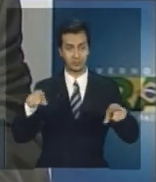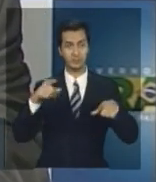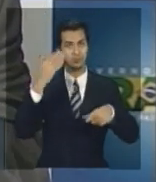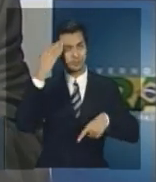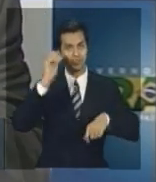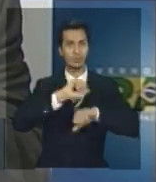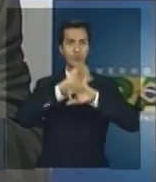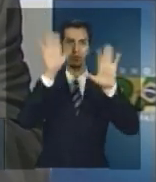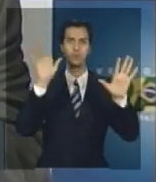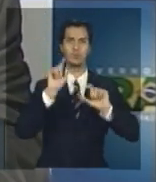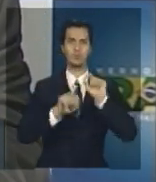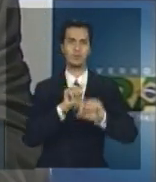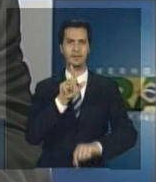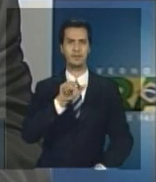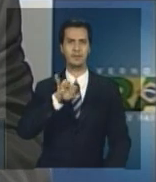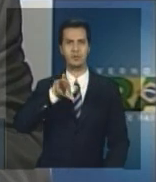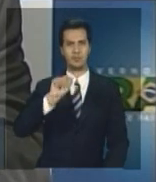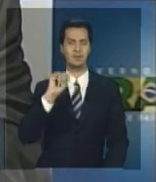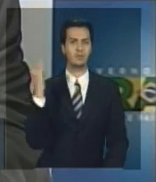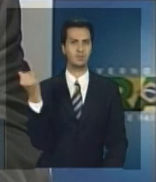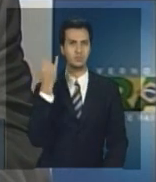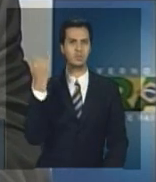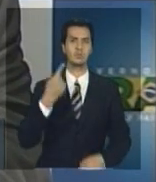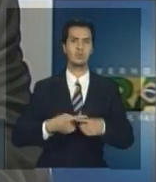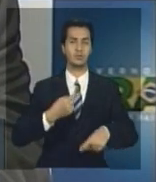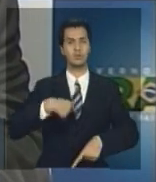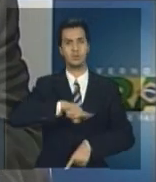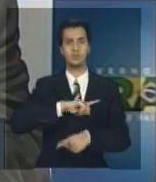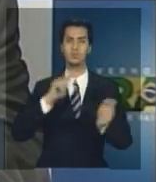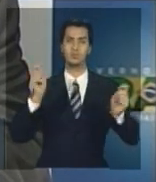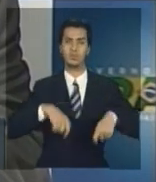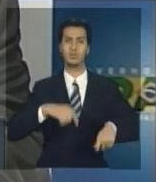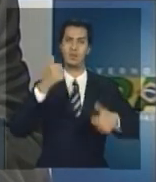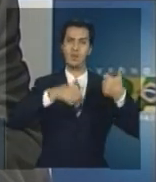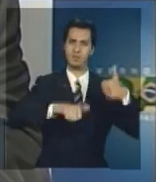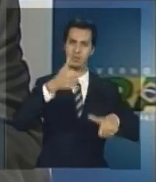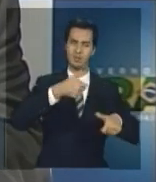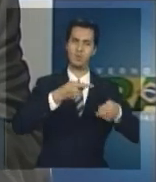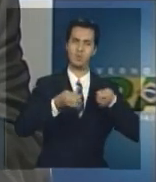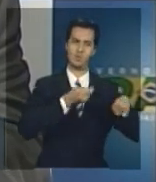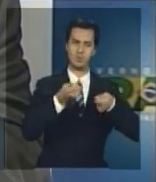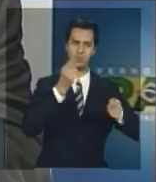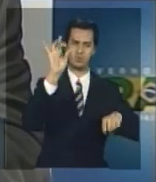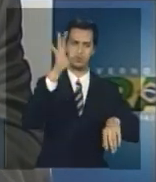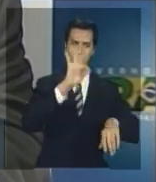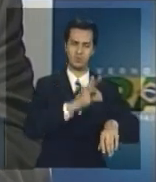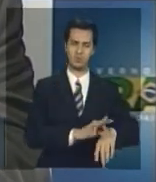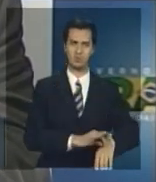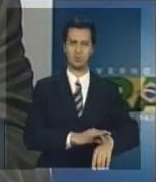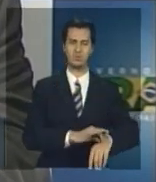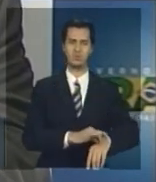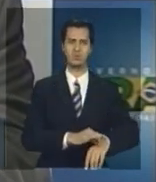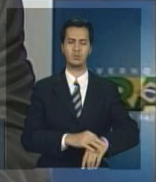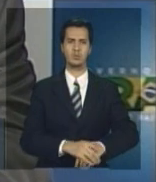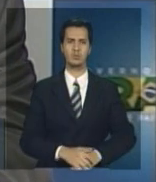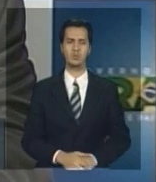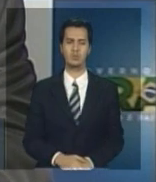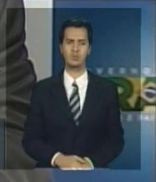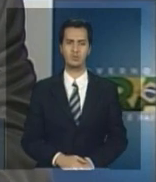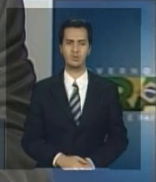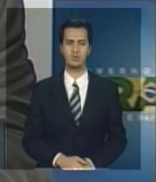do Lira é para uma avaliação das ações de controle do mosquito, né, do controle do vetor da